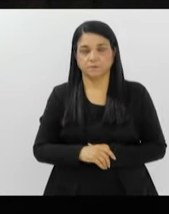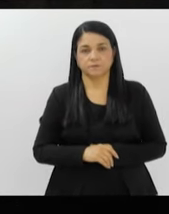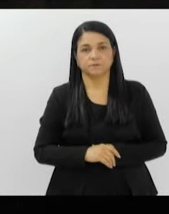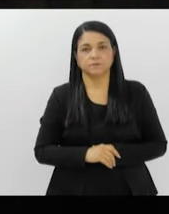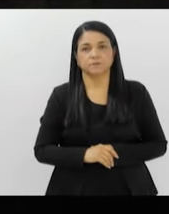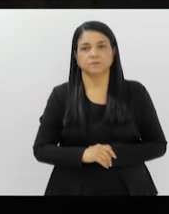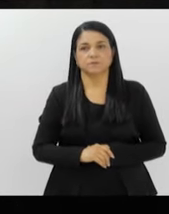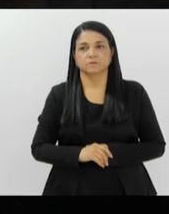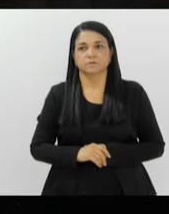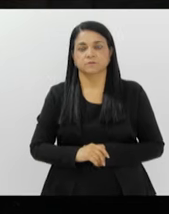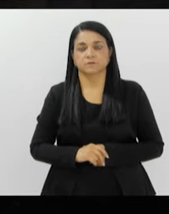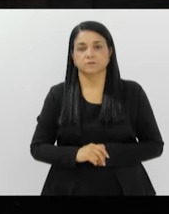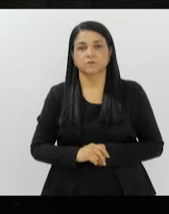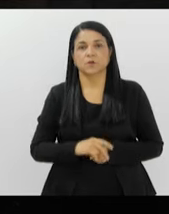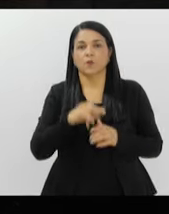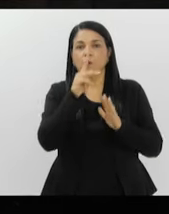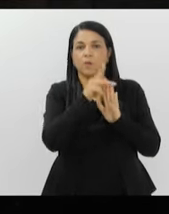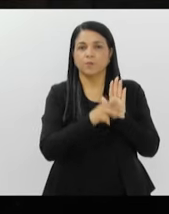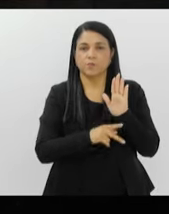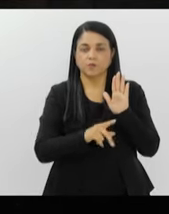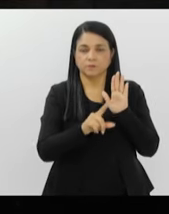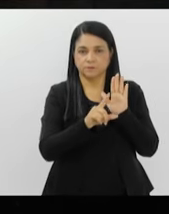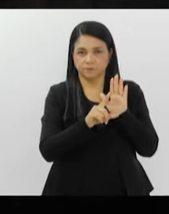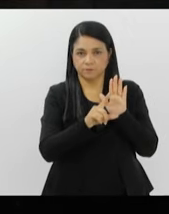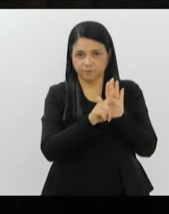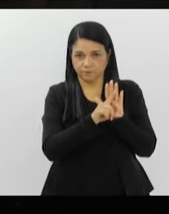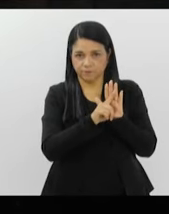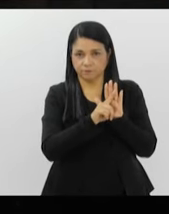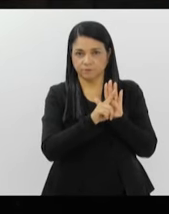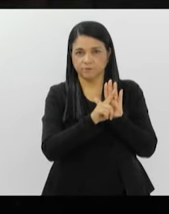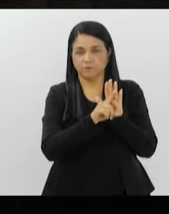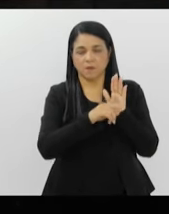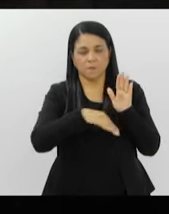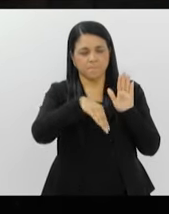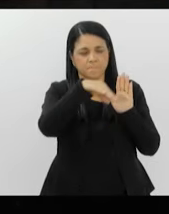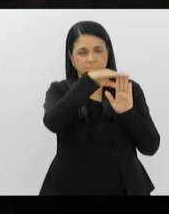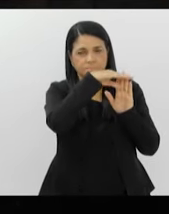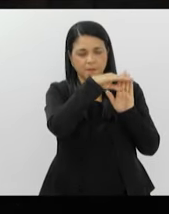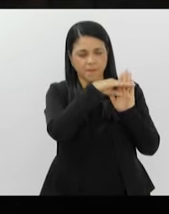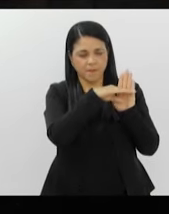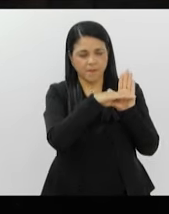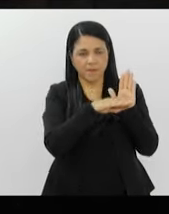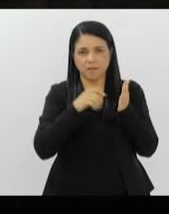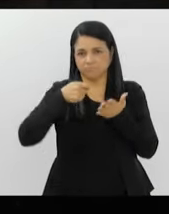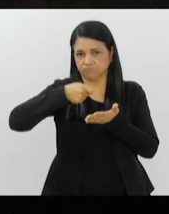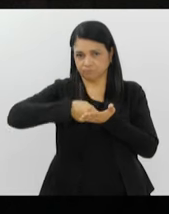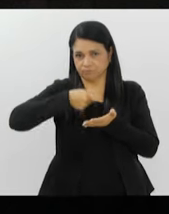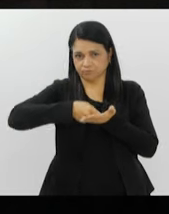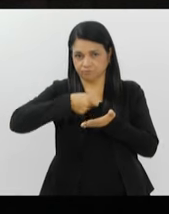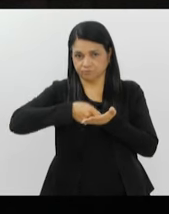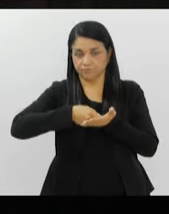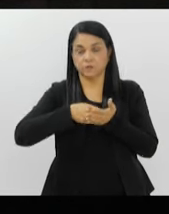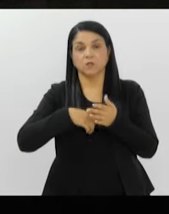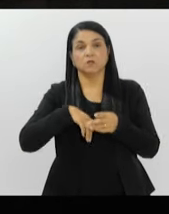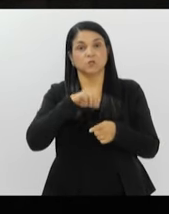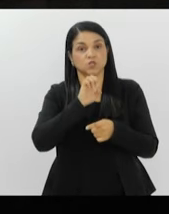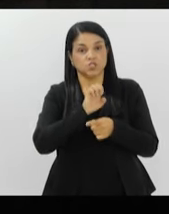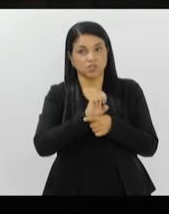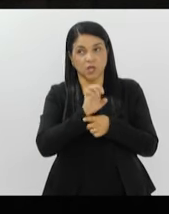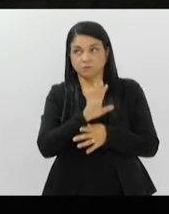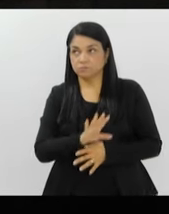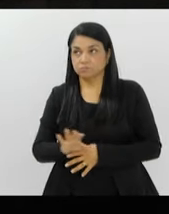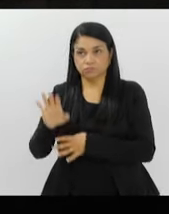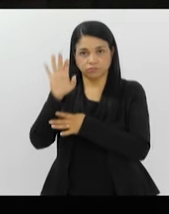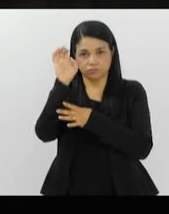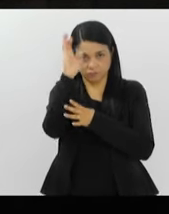nesse projeto mediante a um rol um elenco de exigências os estados poderão